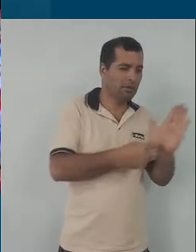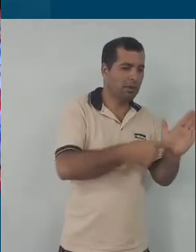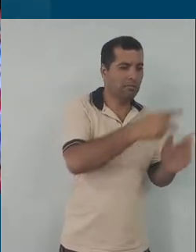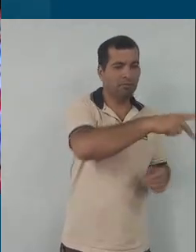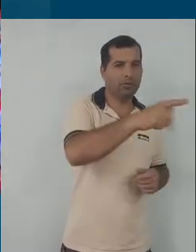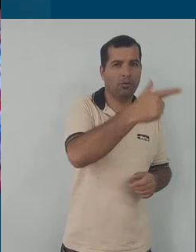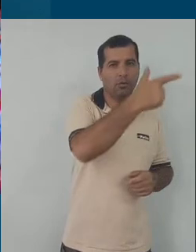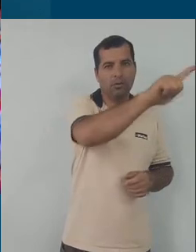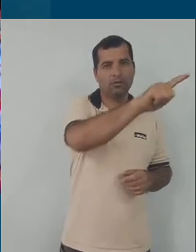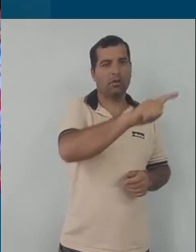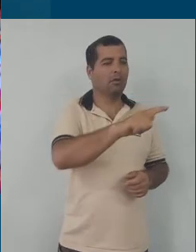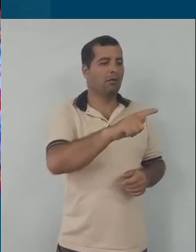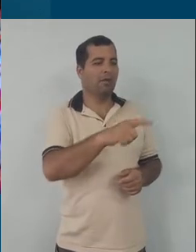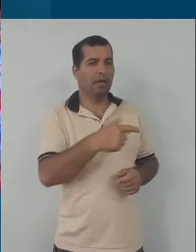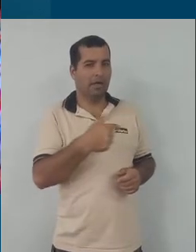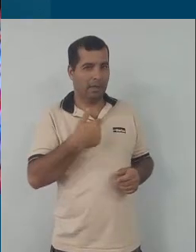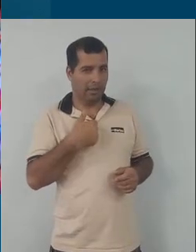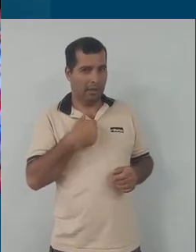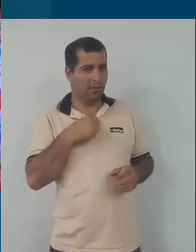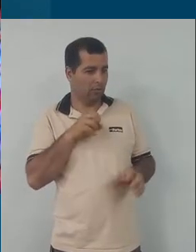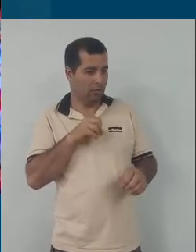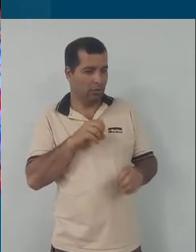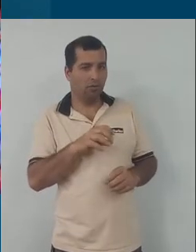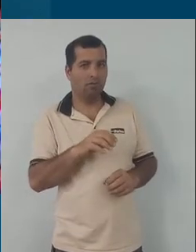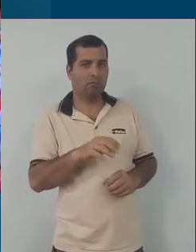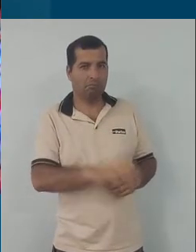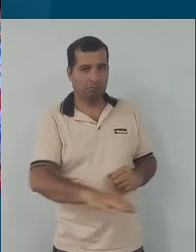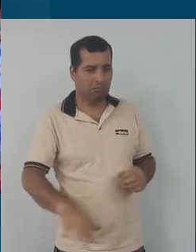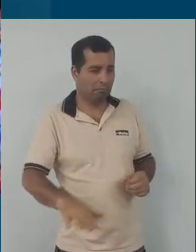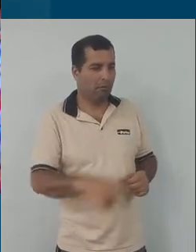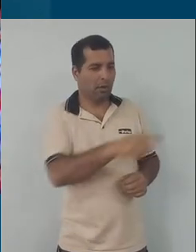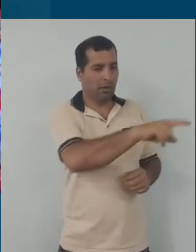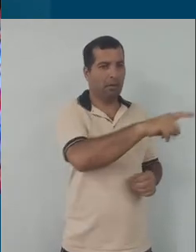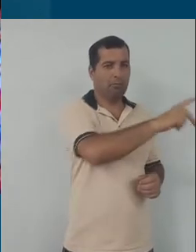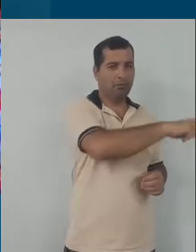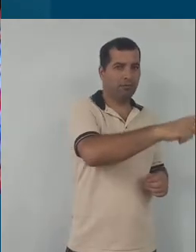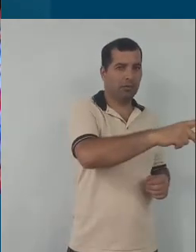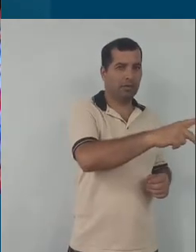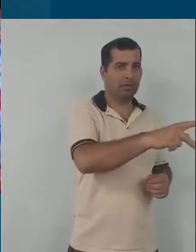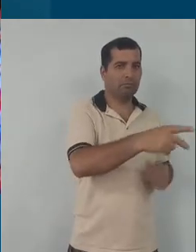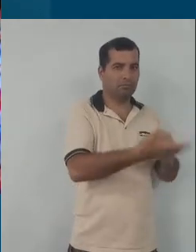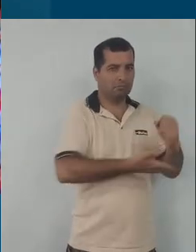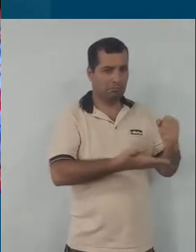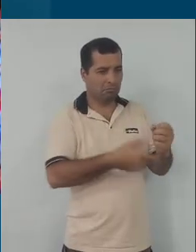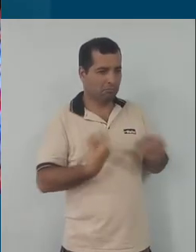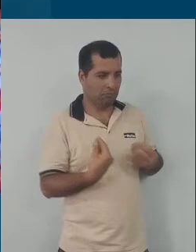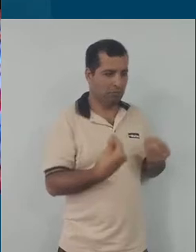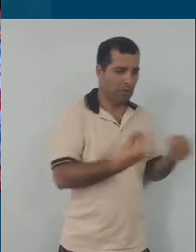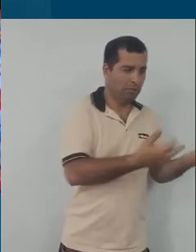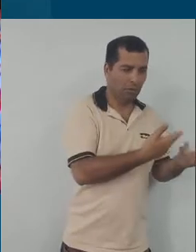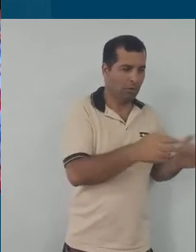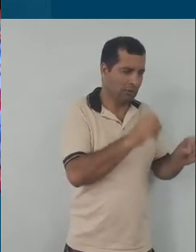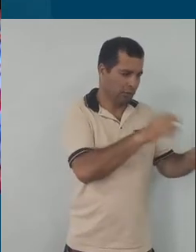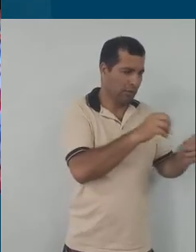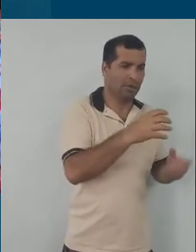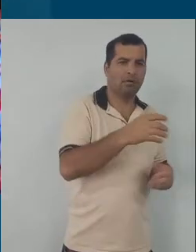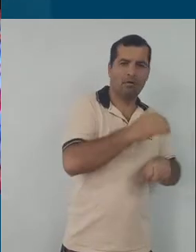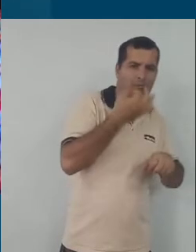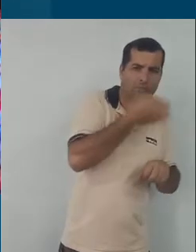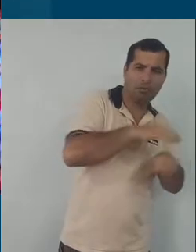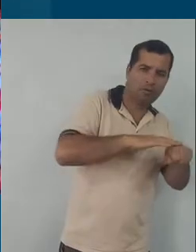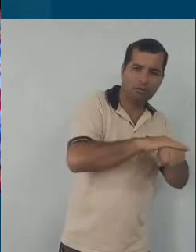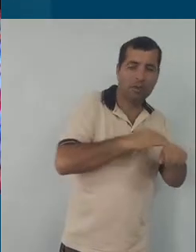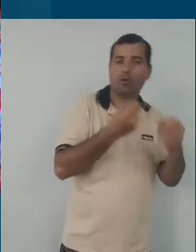vai receber o aluno no ano seguinte, né, na etapa seguinte, as informações que você tem, né? Então, acho que